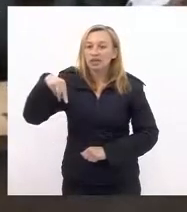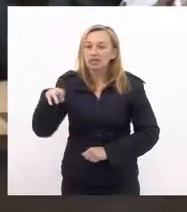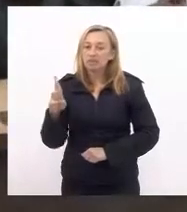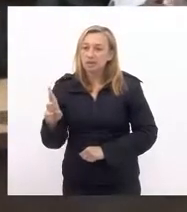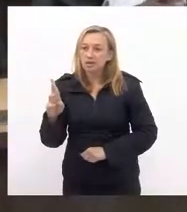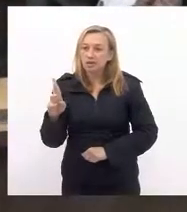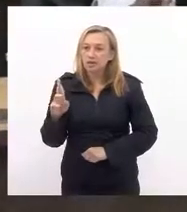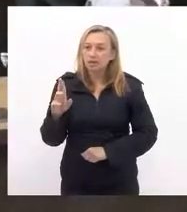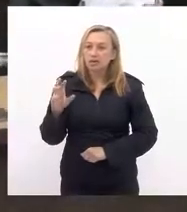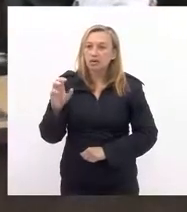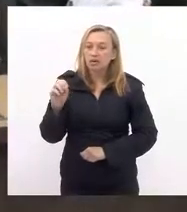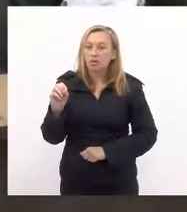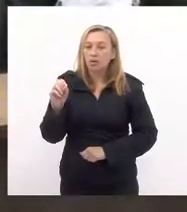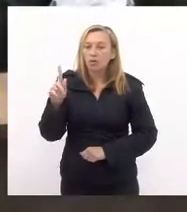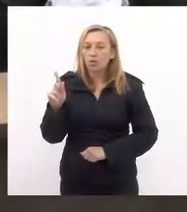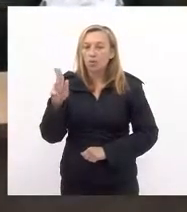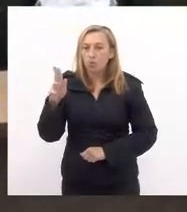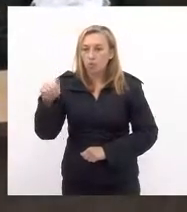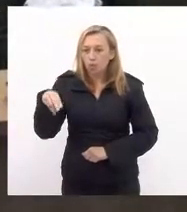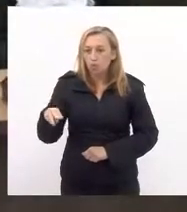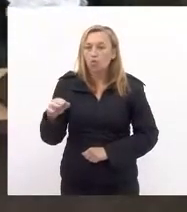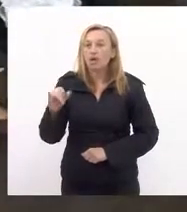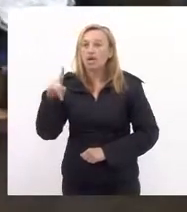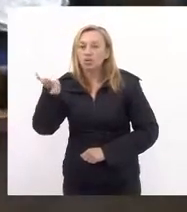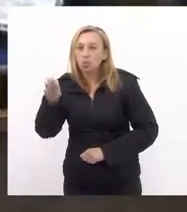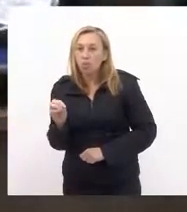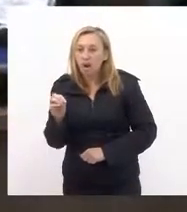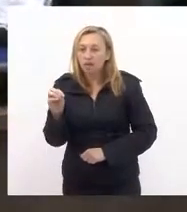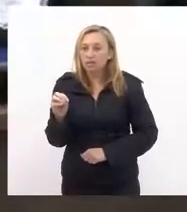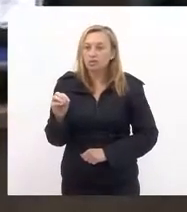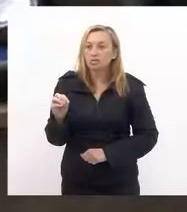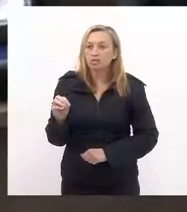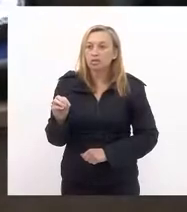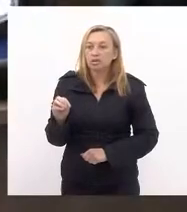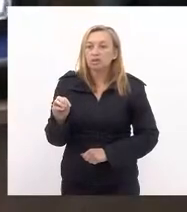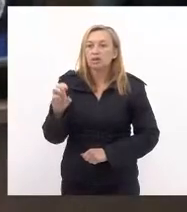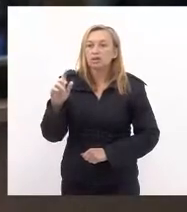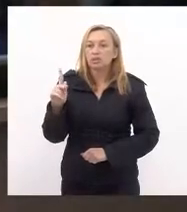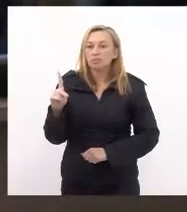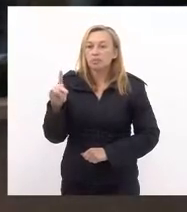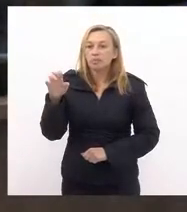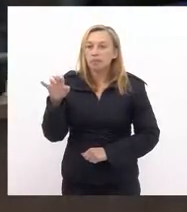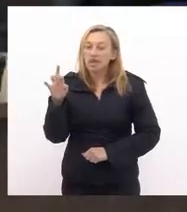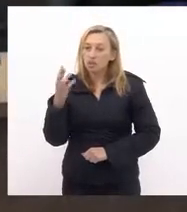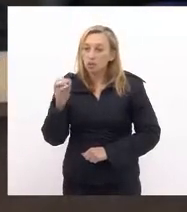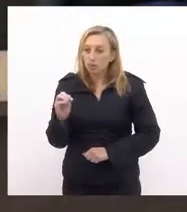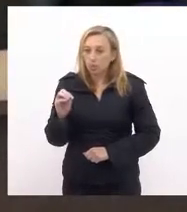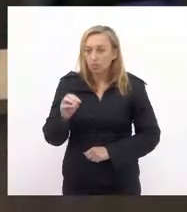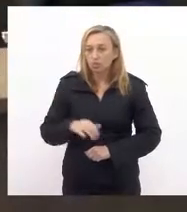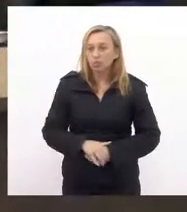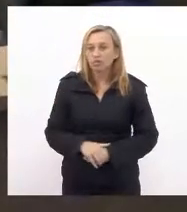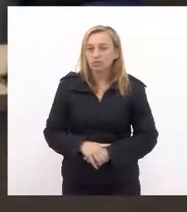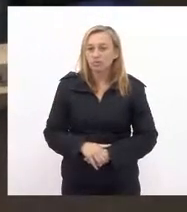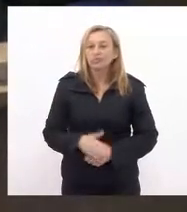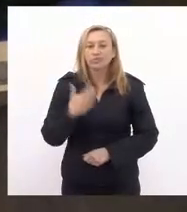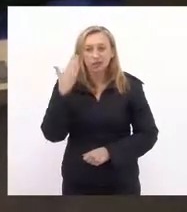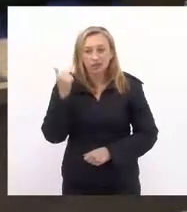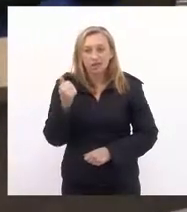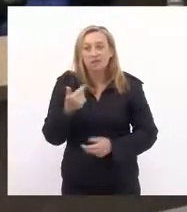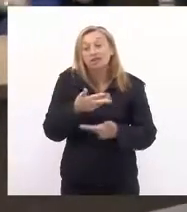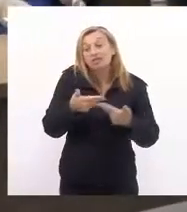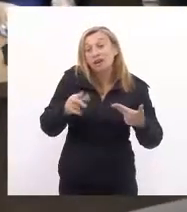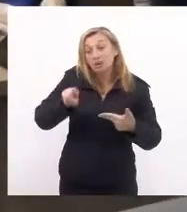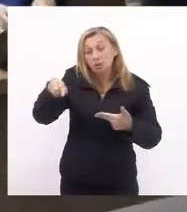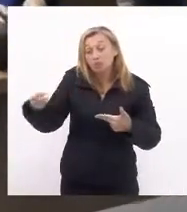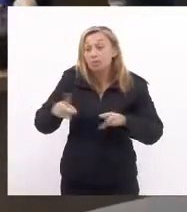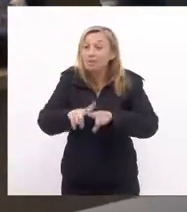Diogum Faislon, Eduardo Fonseca e Pedro Miranda. Eu sei que temos muitos